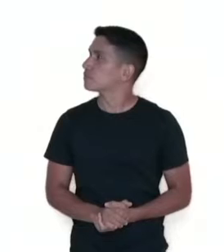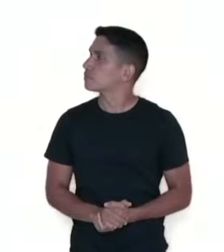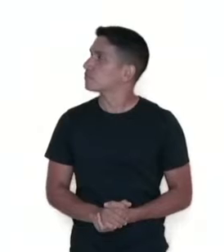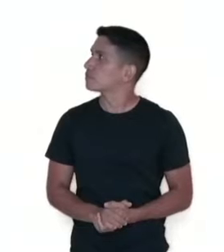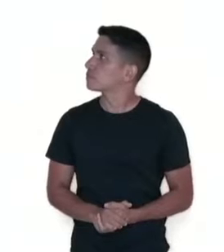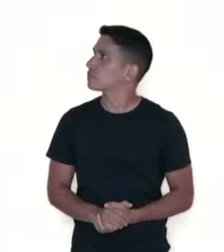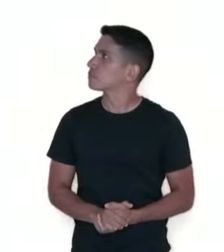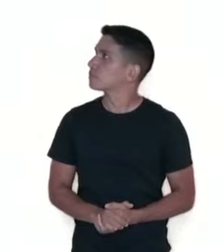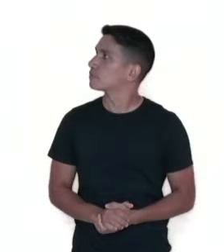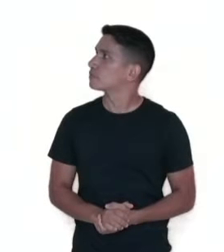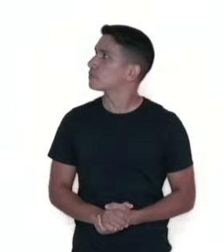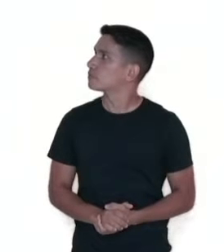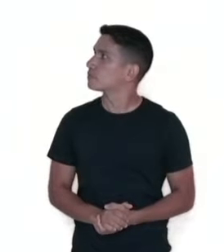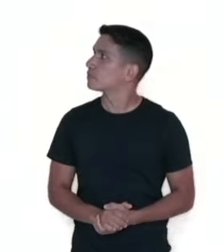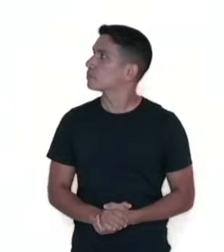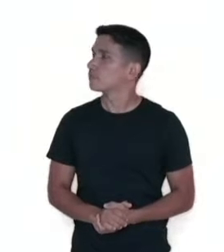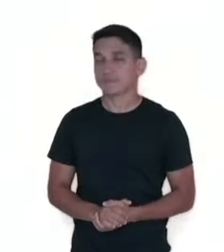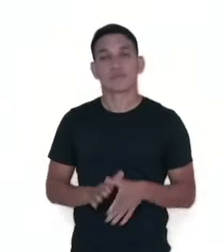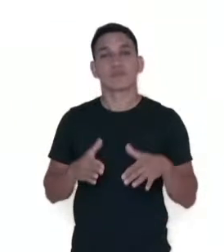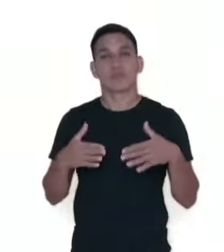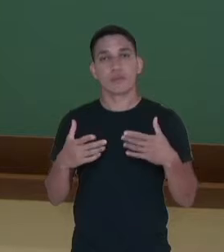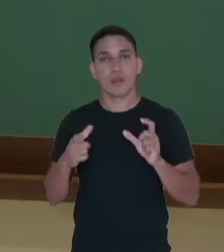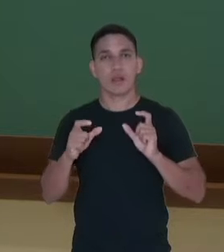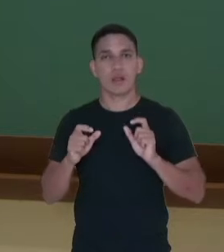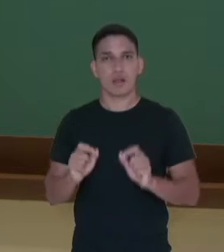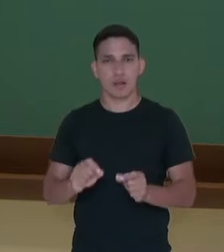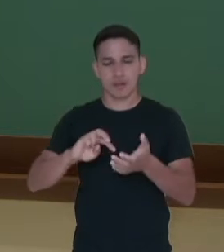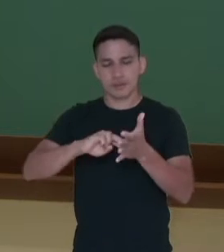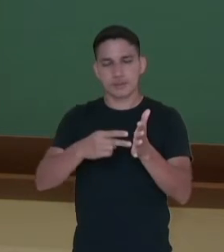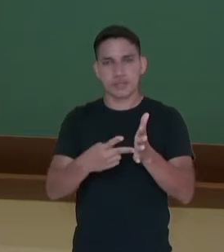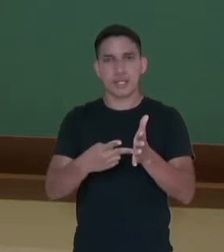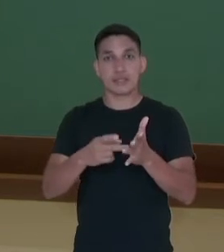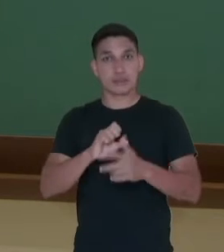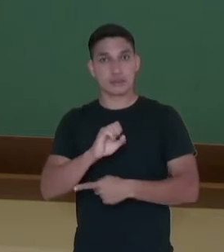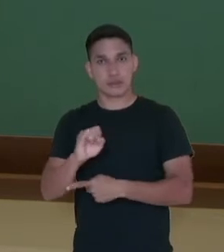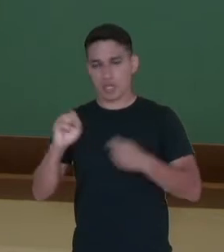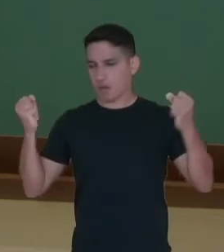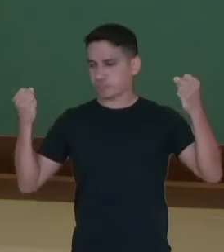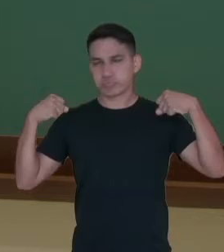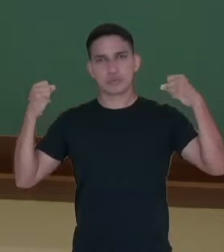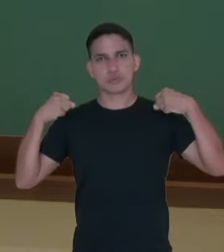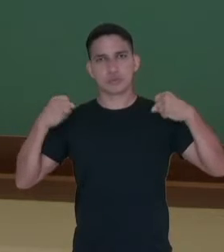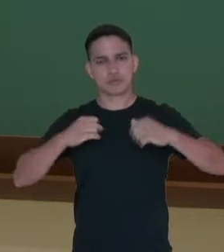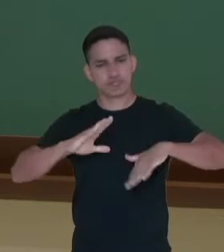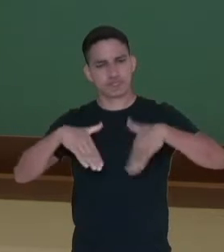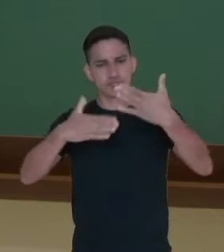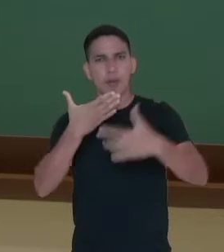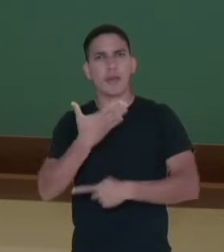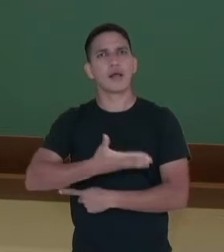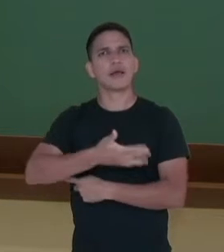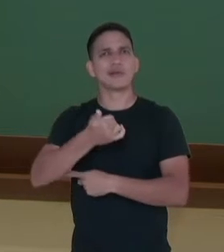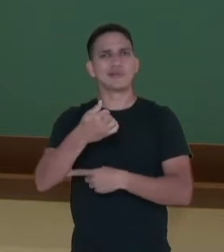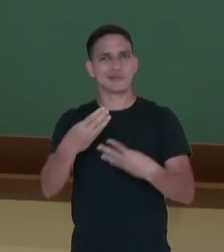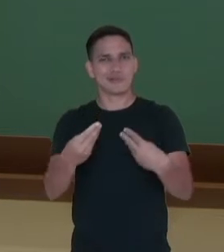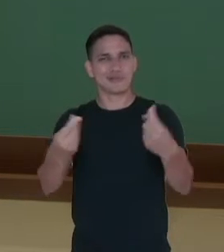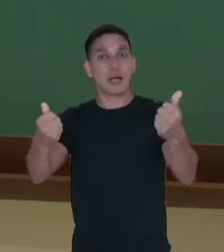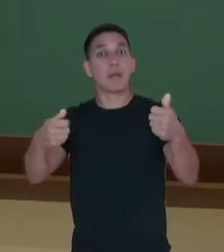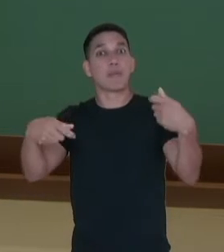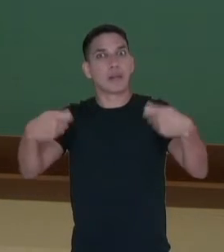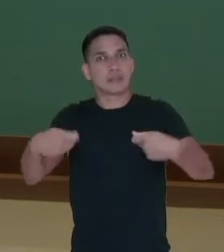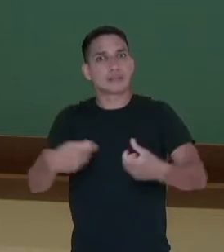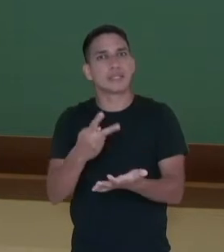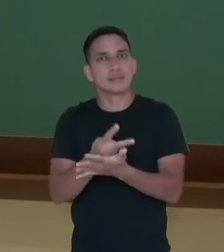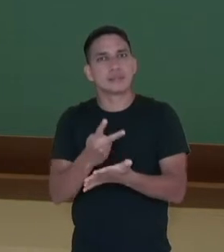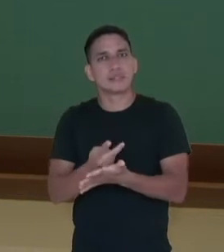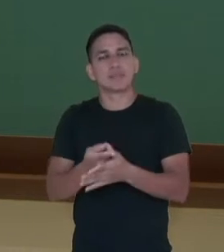tem que ser constante, ou seja, para que o exercício tenha êxito, ele tem que ser realizado com uma certa frequência,